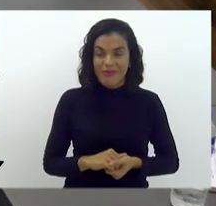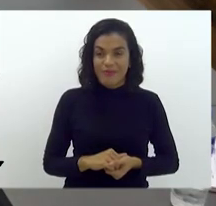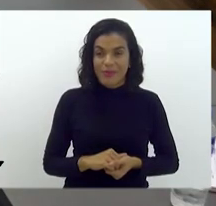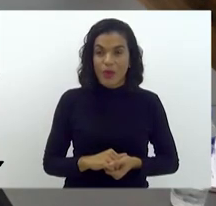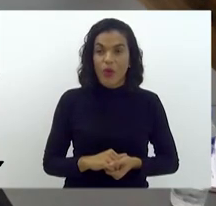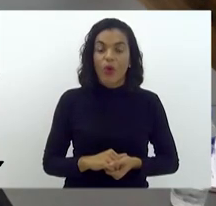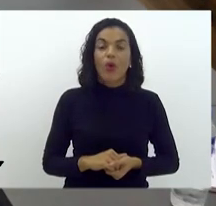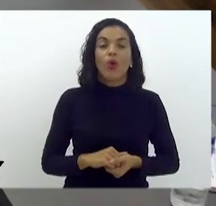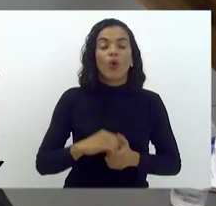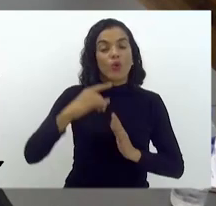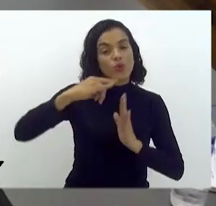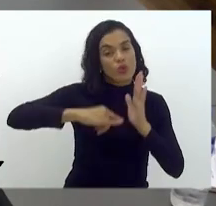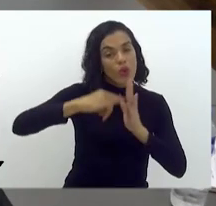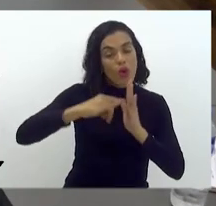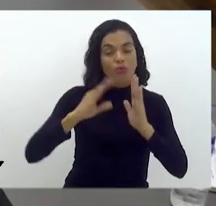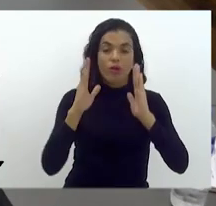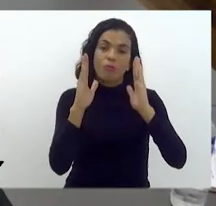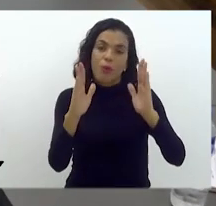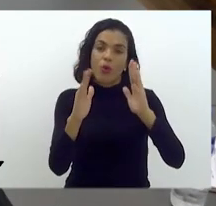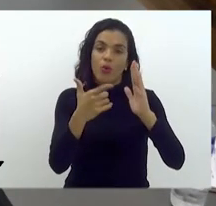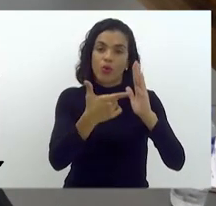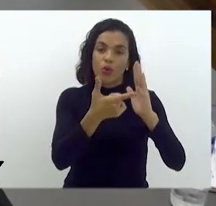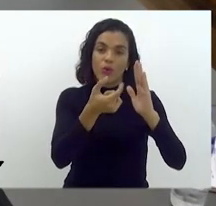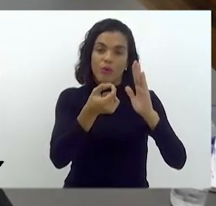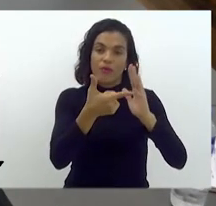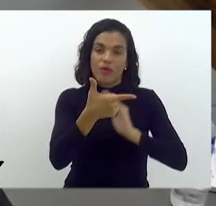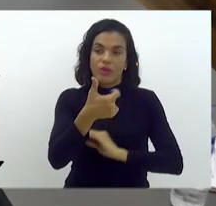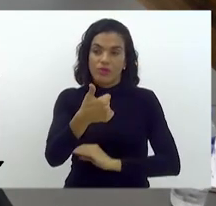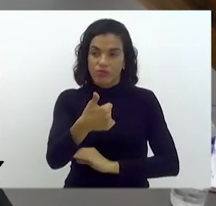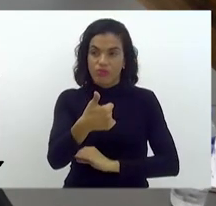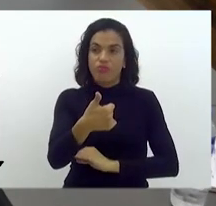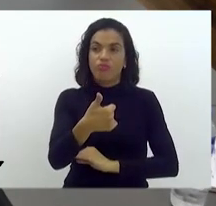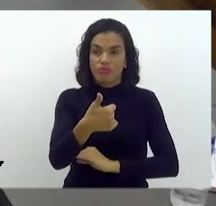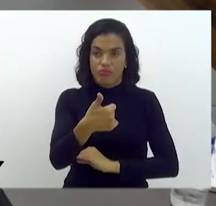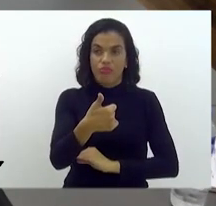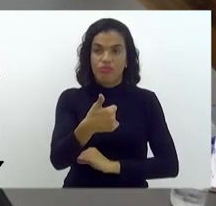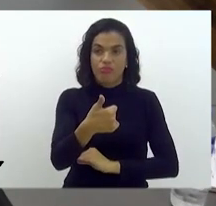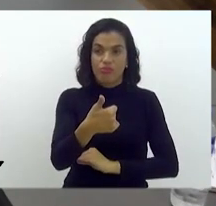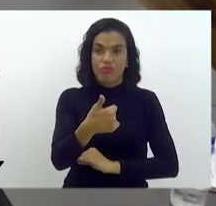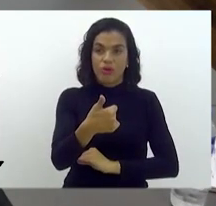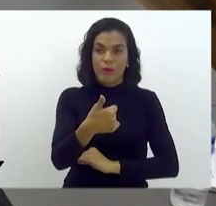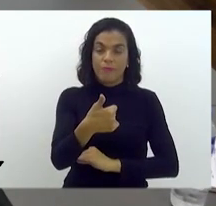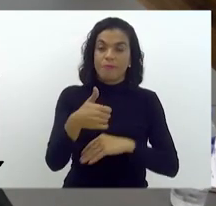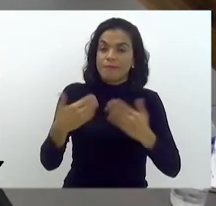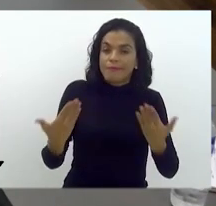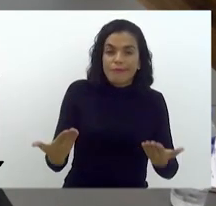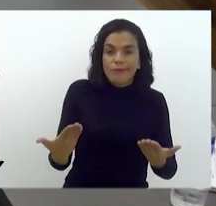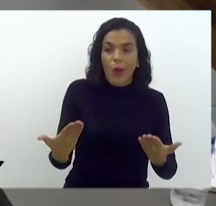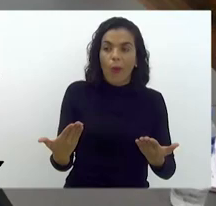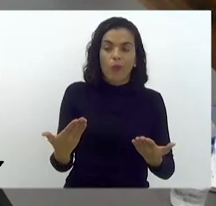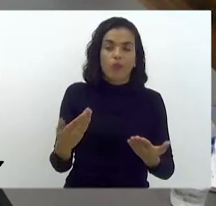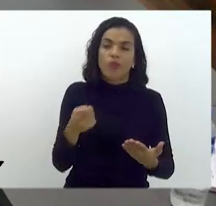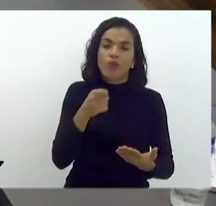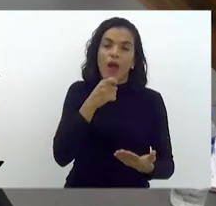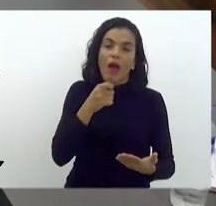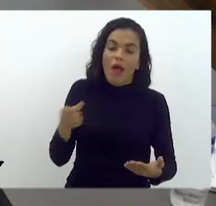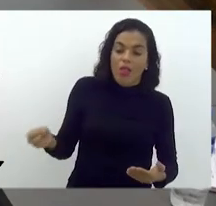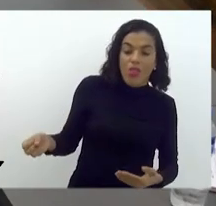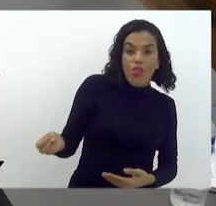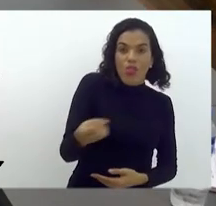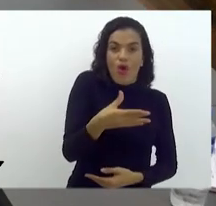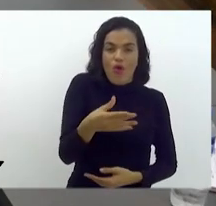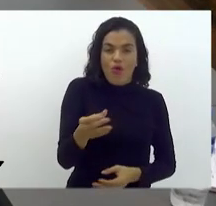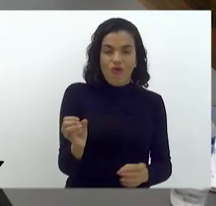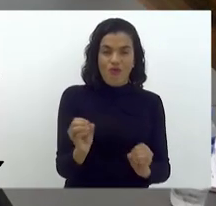o dossiê é referente a 2021 né os dados de 2021 então ele não tá tão atualizado mas a